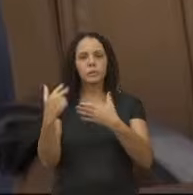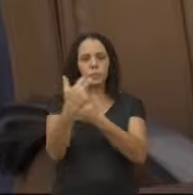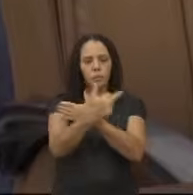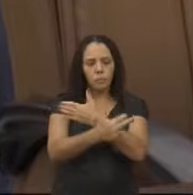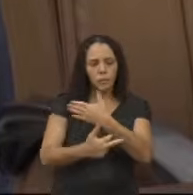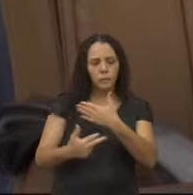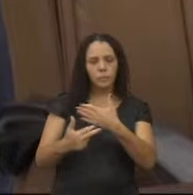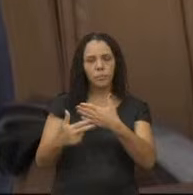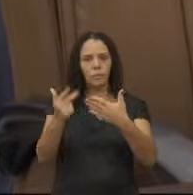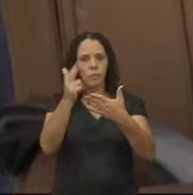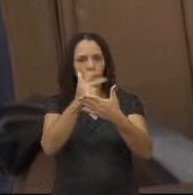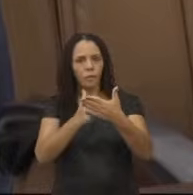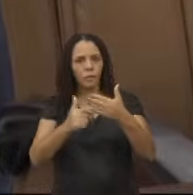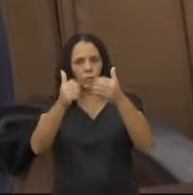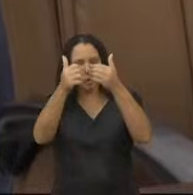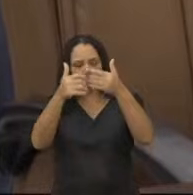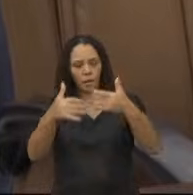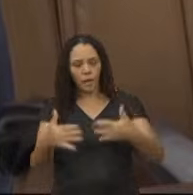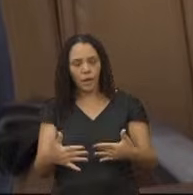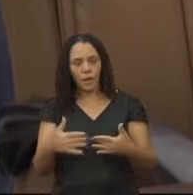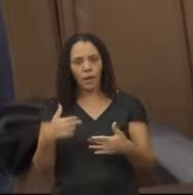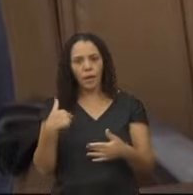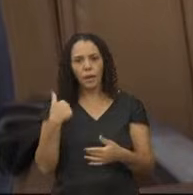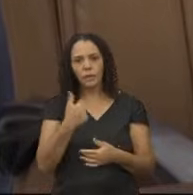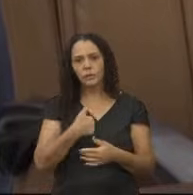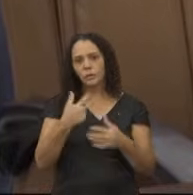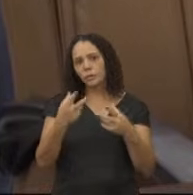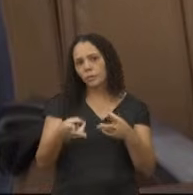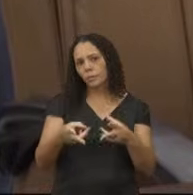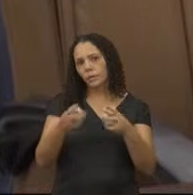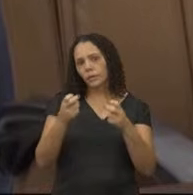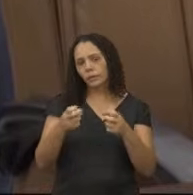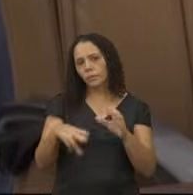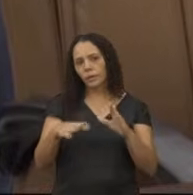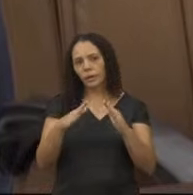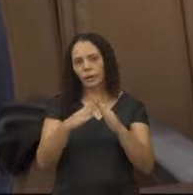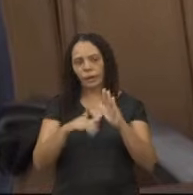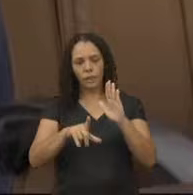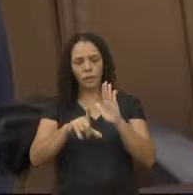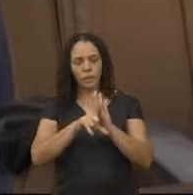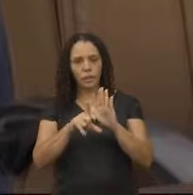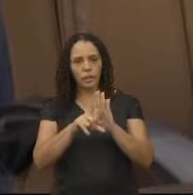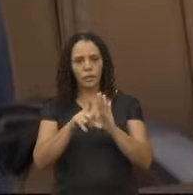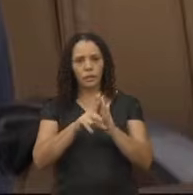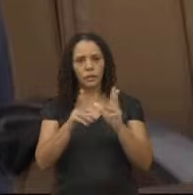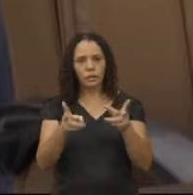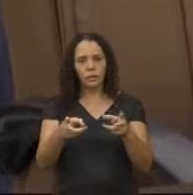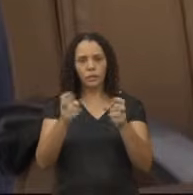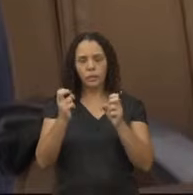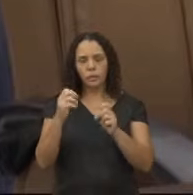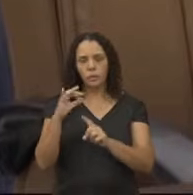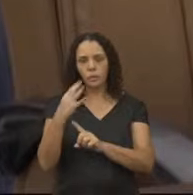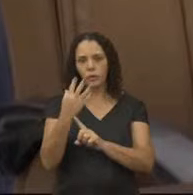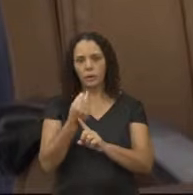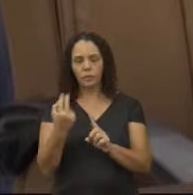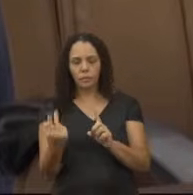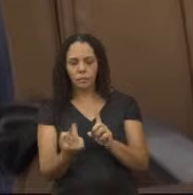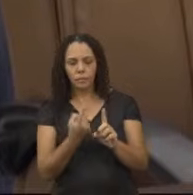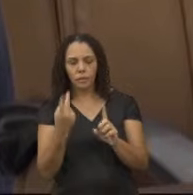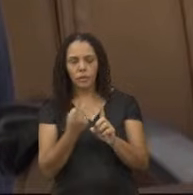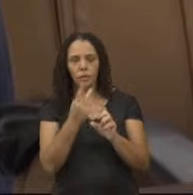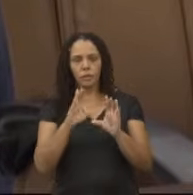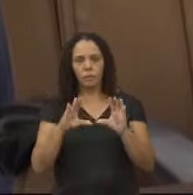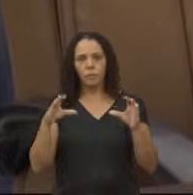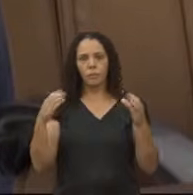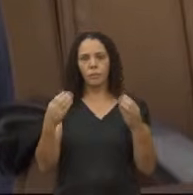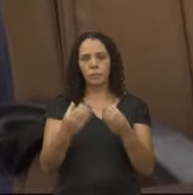gente vê o valor de uma casa legislativa reconhecer como arte, reconhecer como algo valoroso para a comunidade,